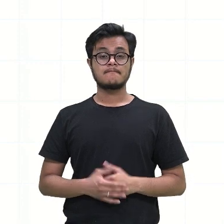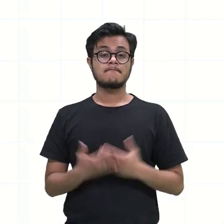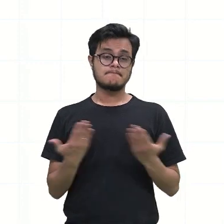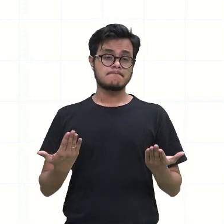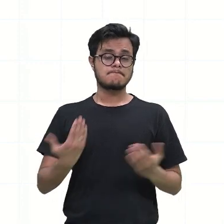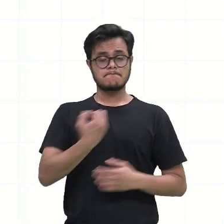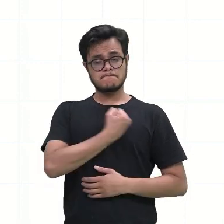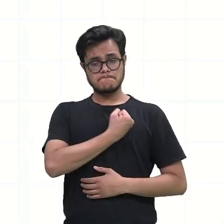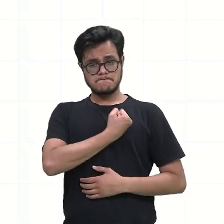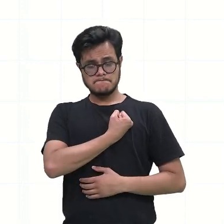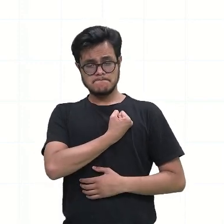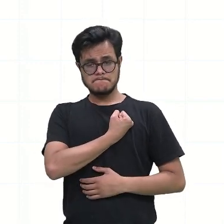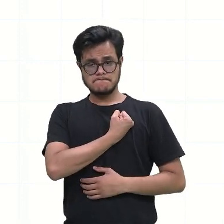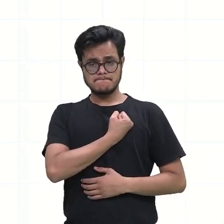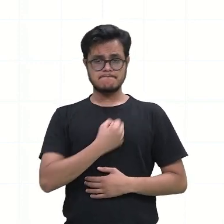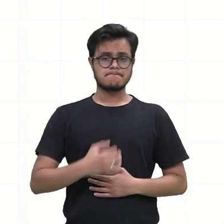também,